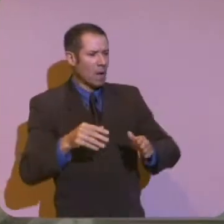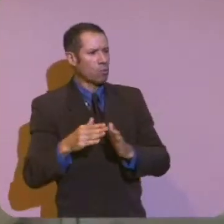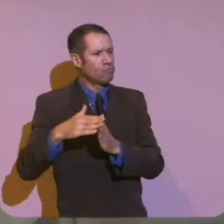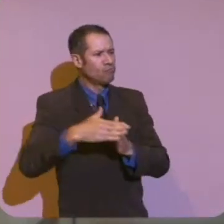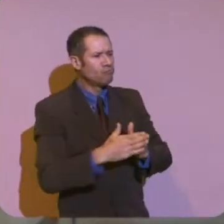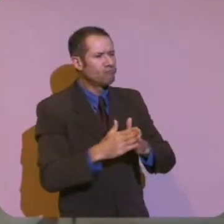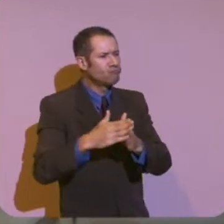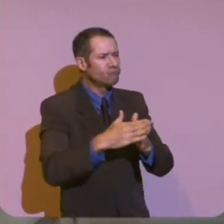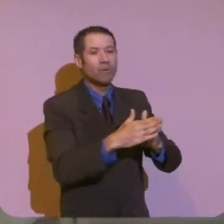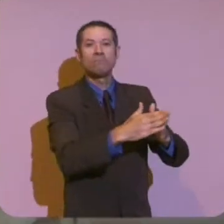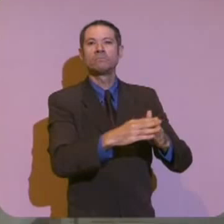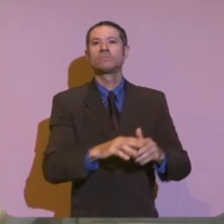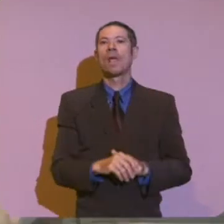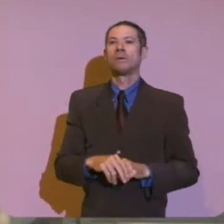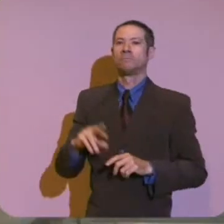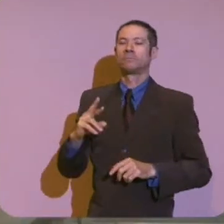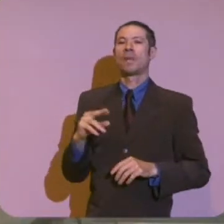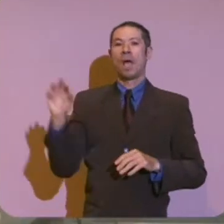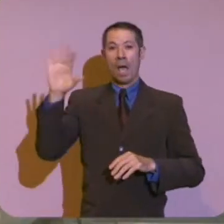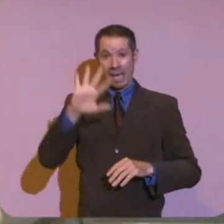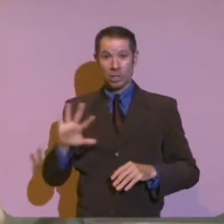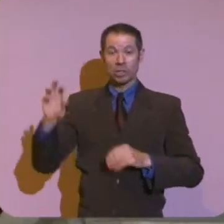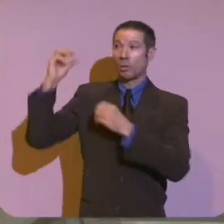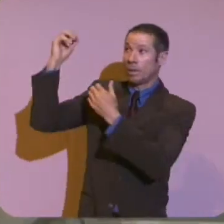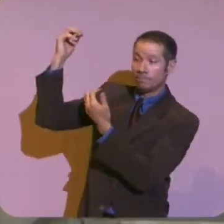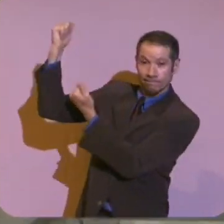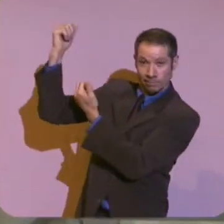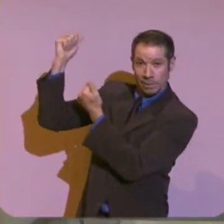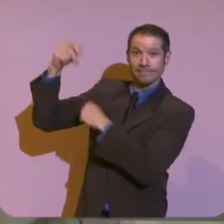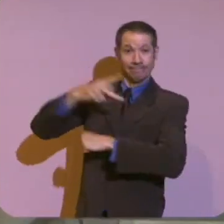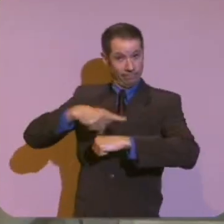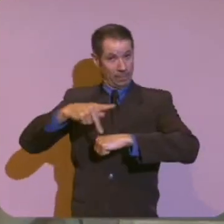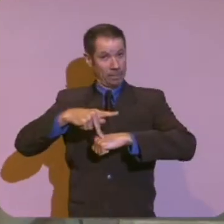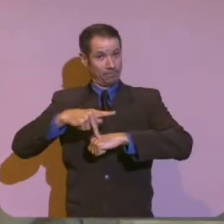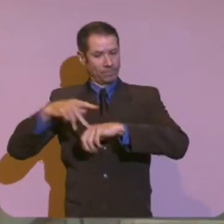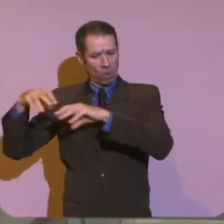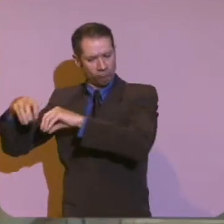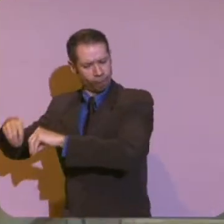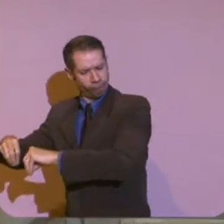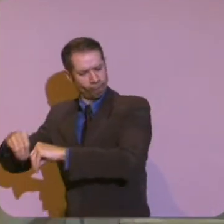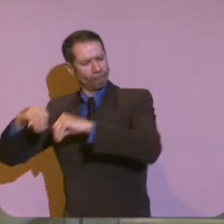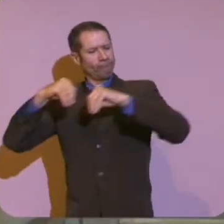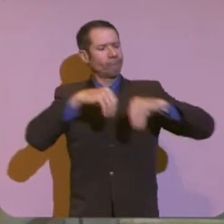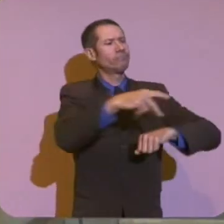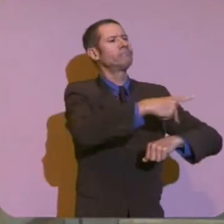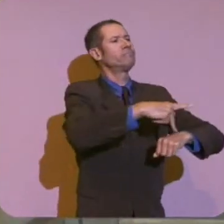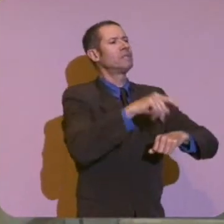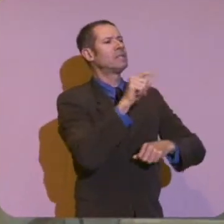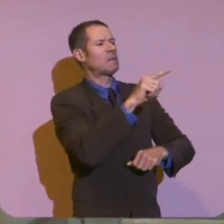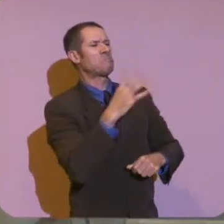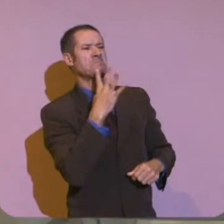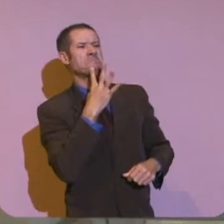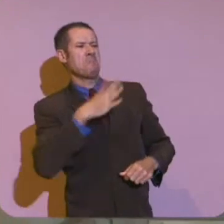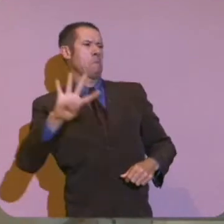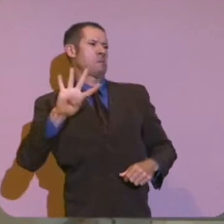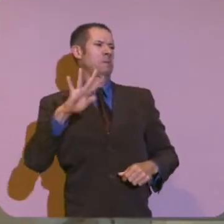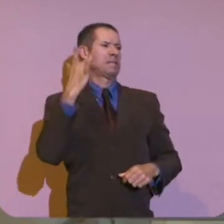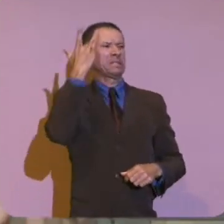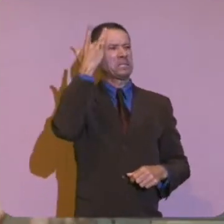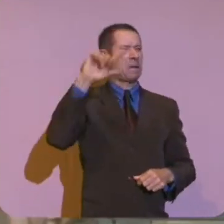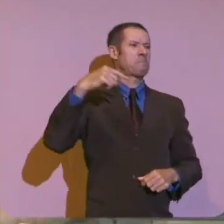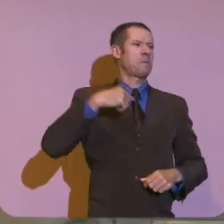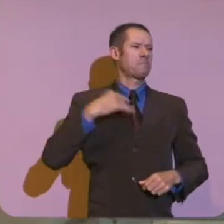ali, a região da Espanha. E ele diz: eu vou migrar para a Espanha, lá ninguém vai me conhecer, ninguém vai saber que eu